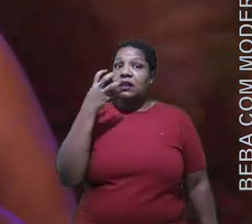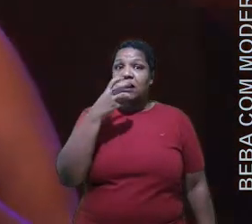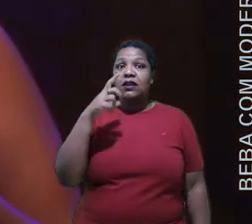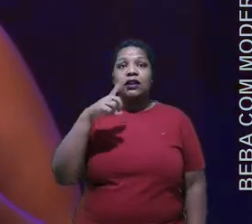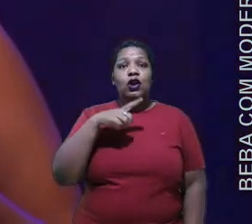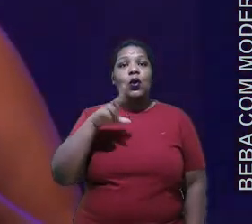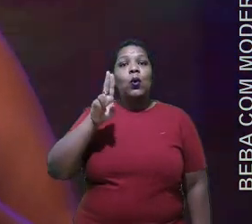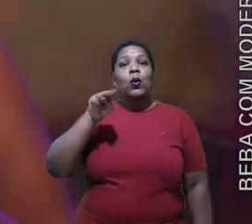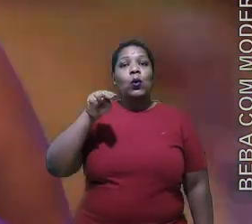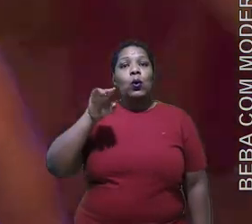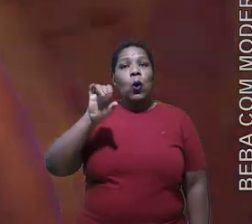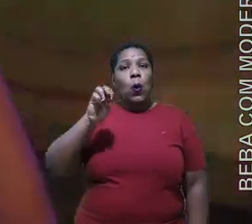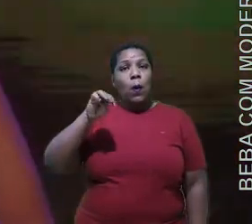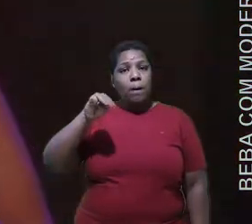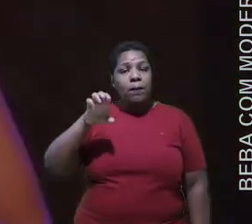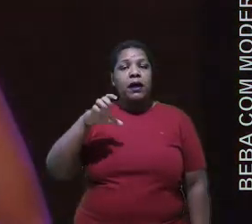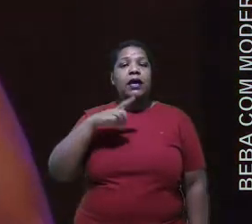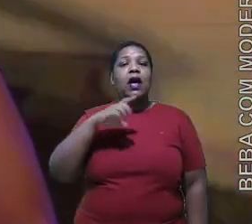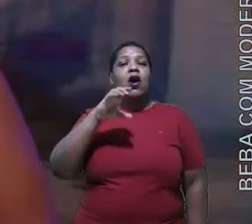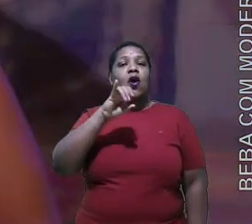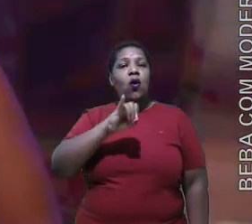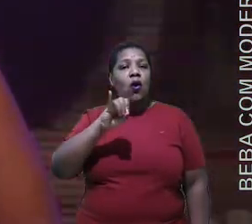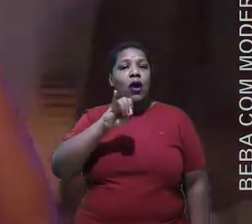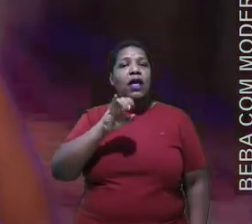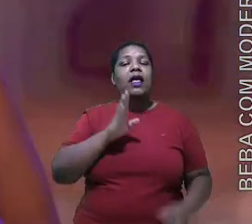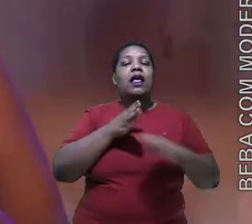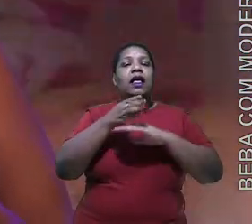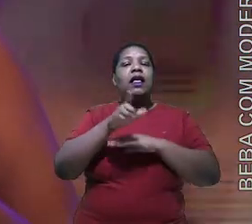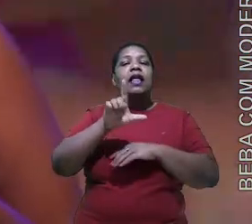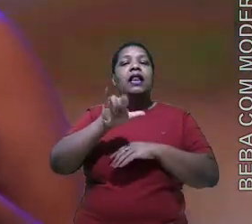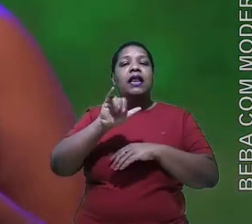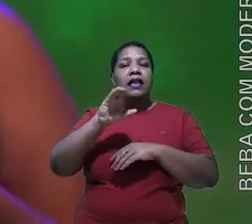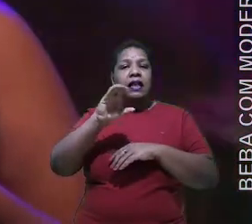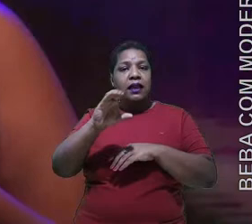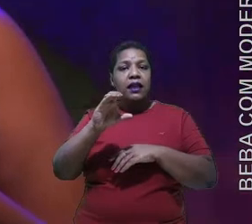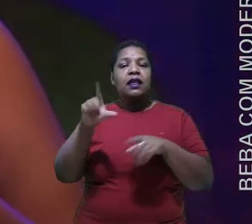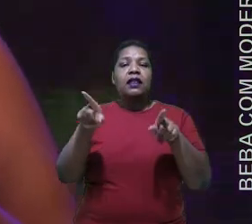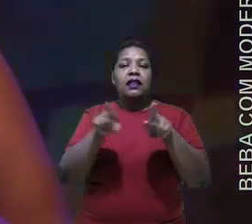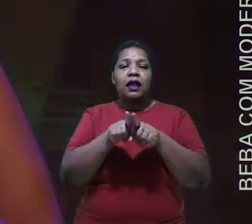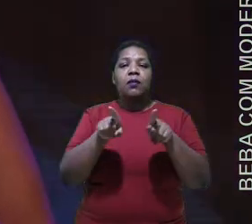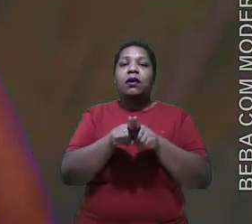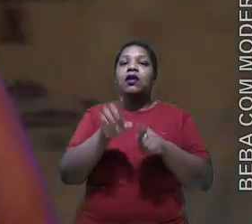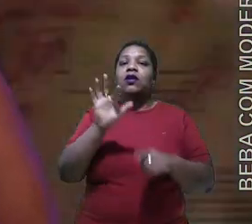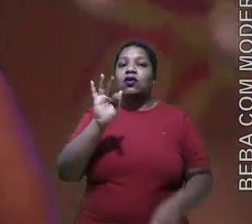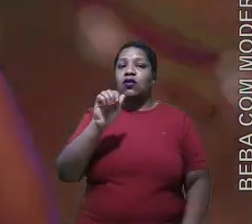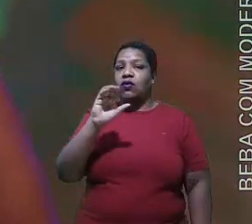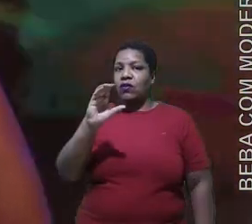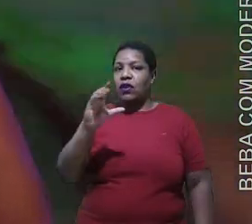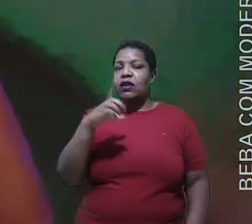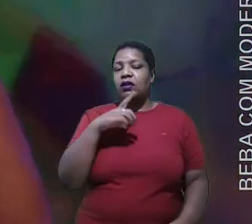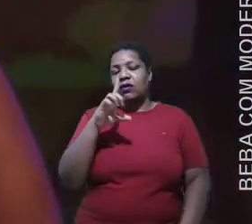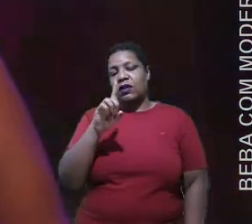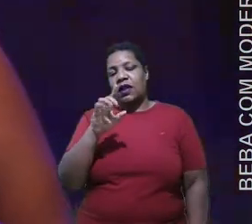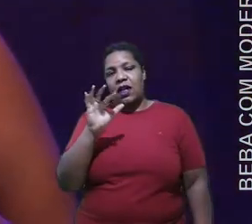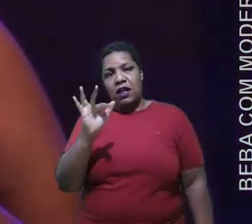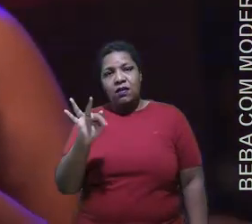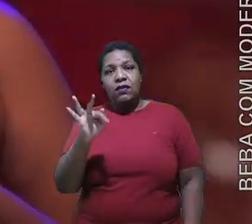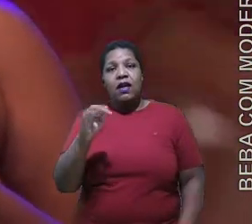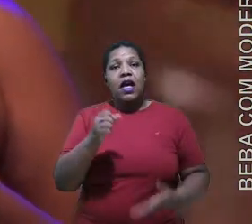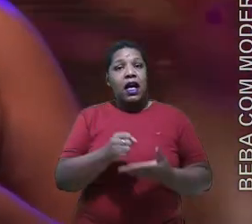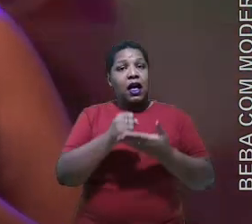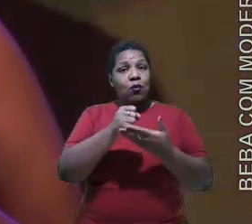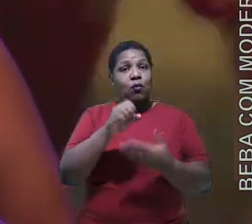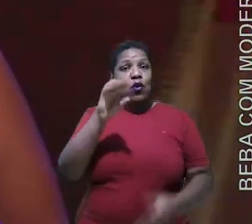comunicação com patrocínio da Oi Via lei de incentivo à cultura do DF com fomento do Fundo de apoio à cultura do Distrito Federal